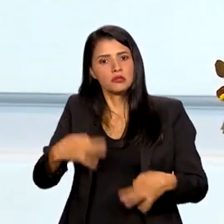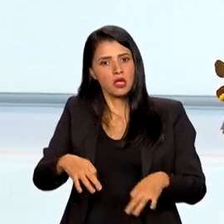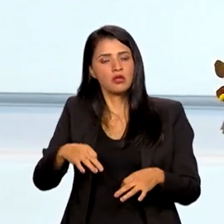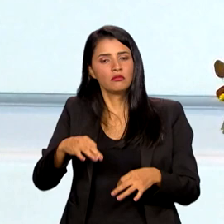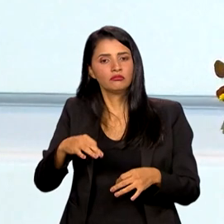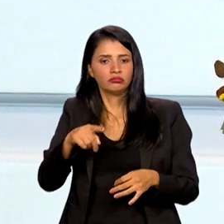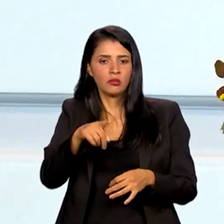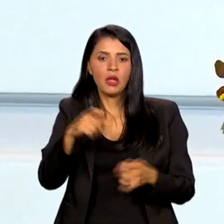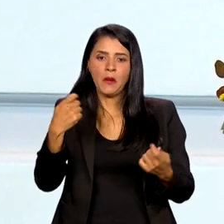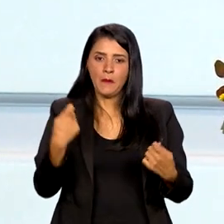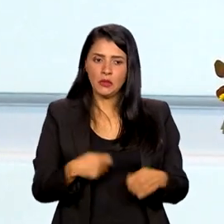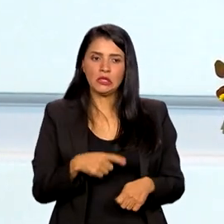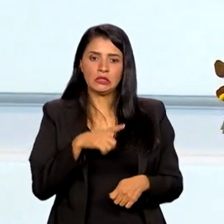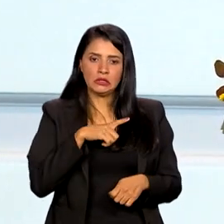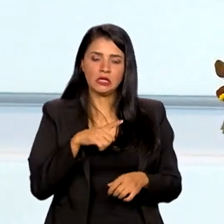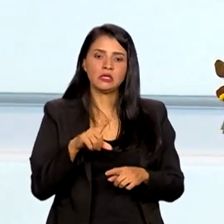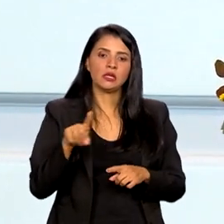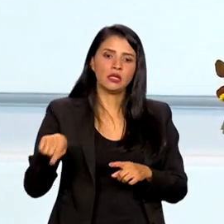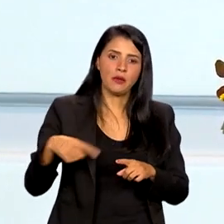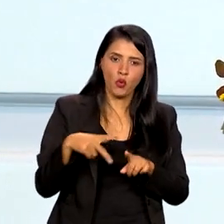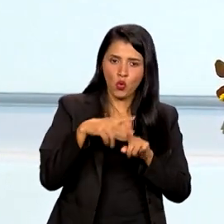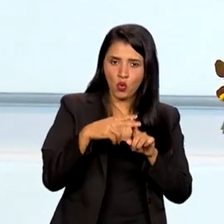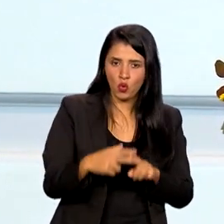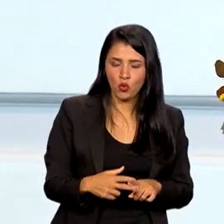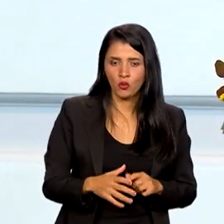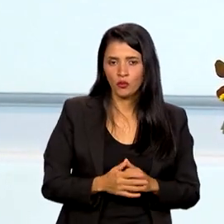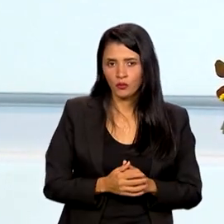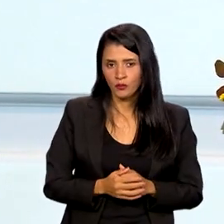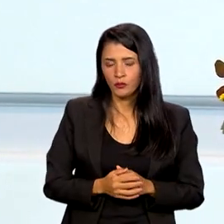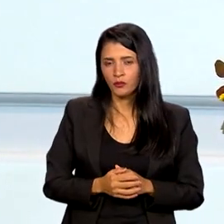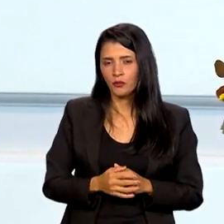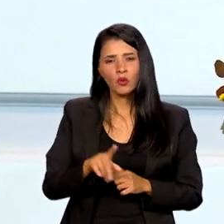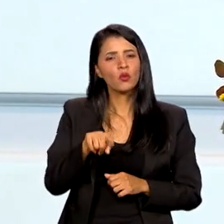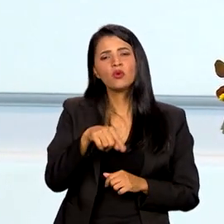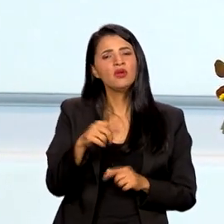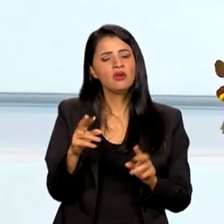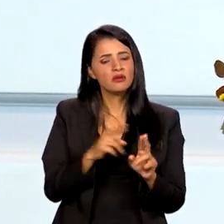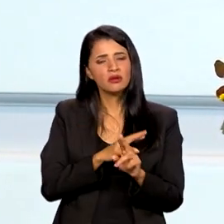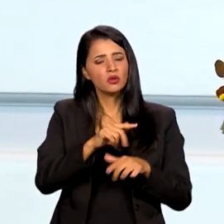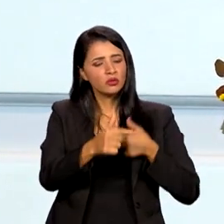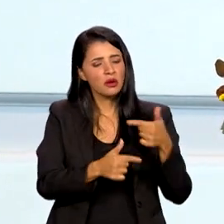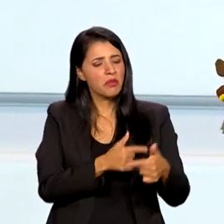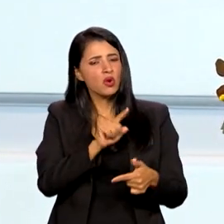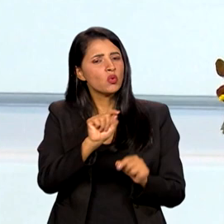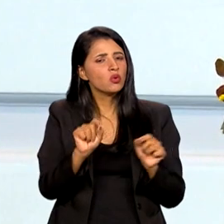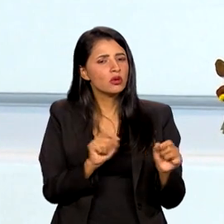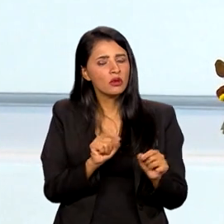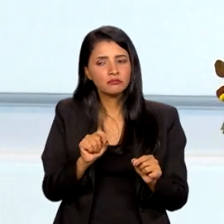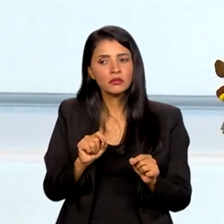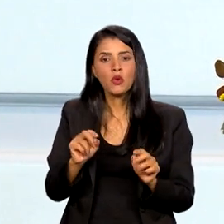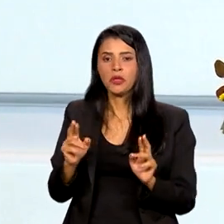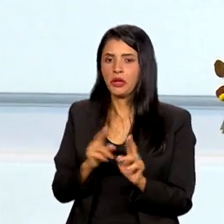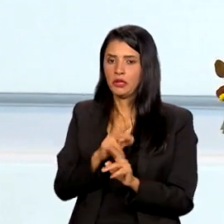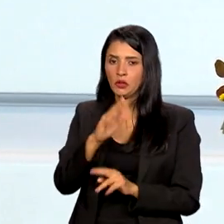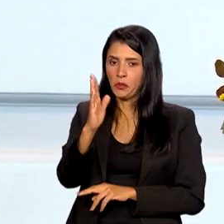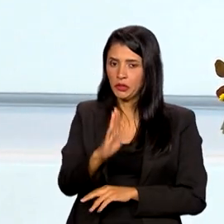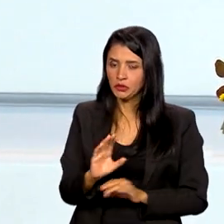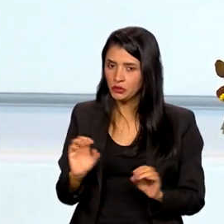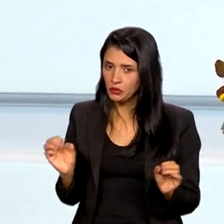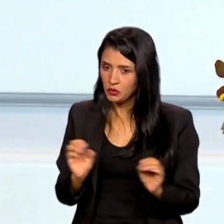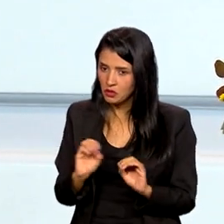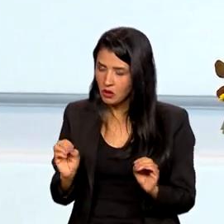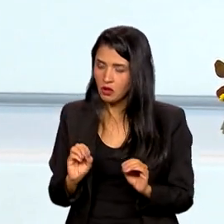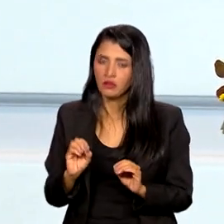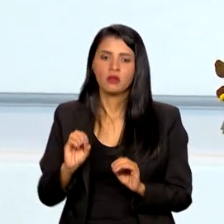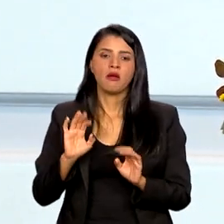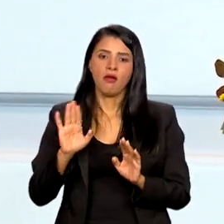automática, precisa ser depois ratificado, né? O que é essa questão do trabalho que está pegando? Não, em relação ao Brasil, nada. Não, são exigências